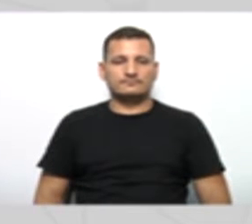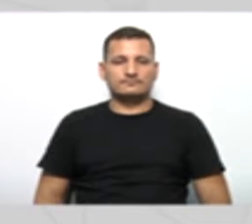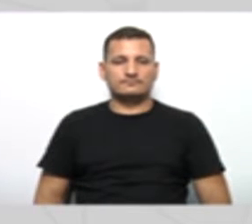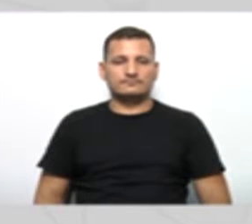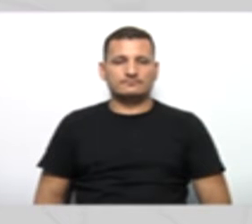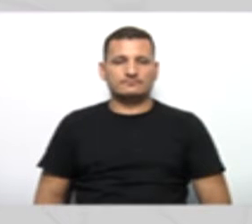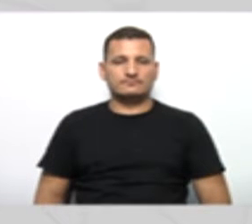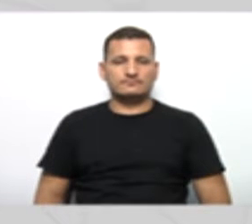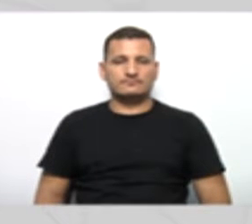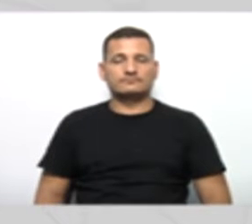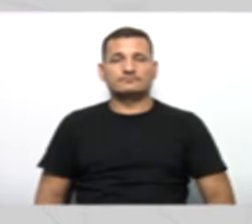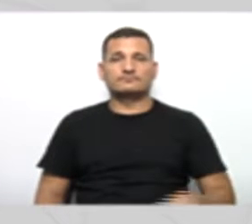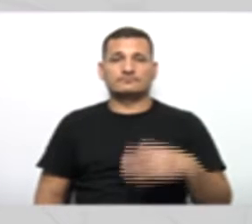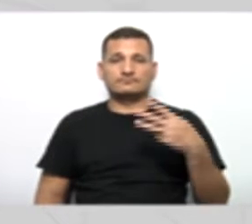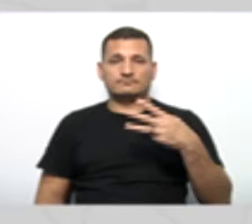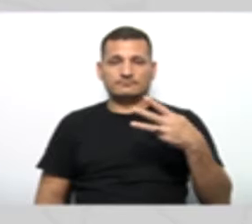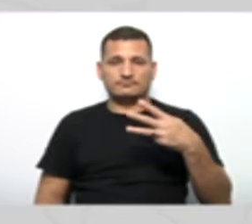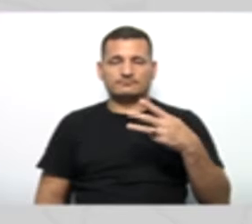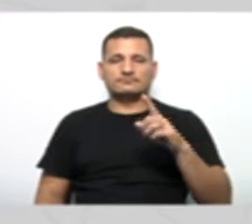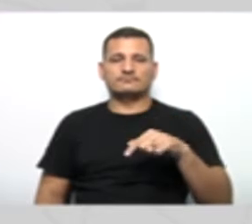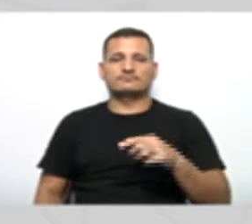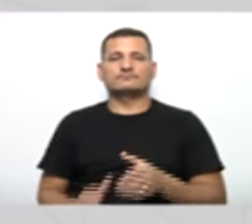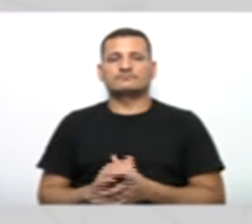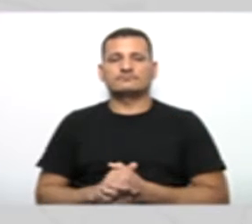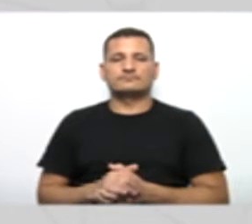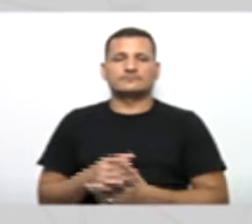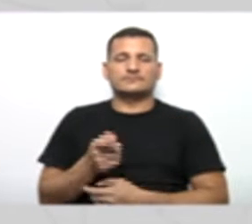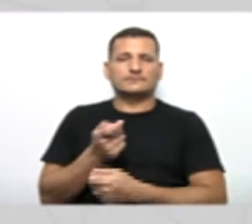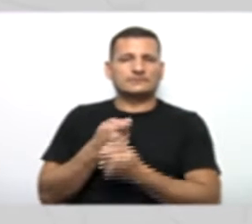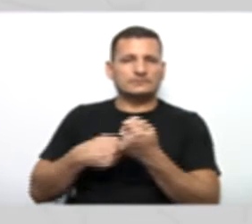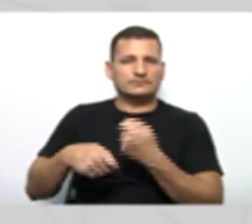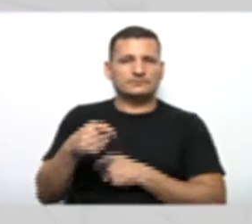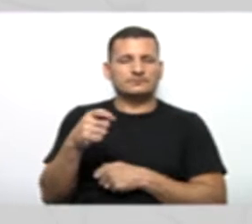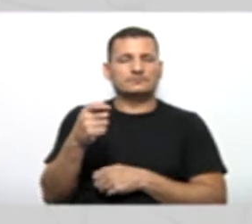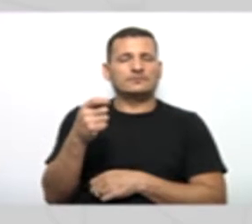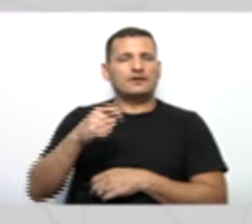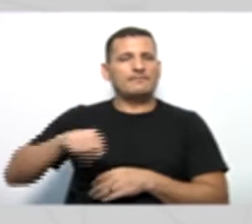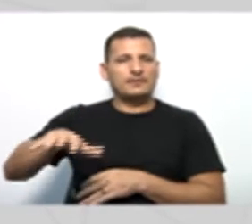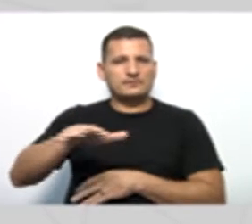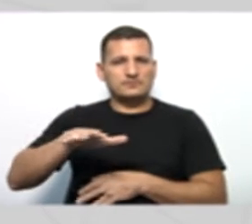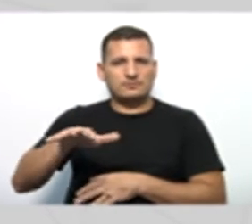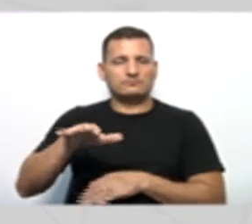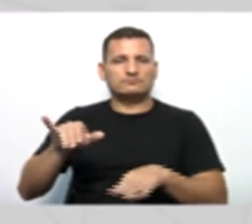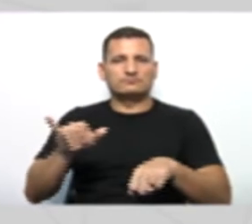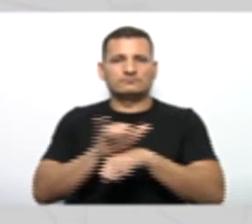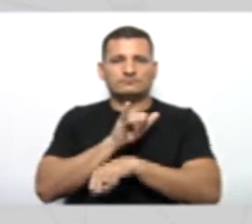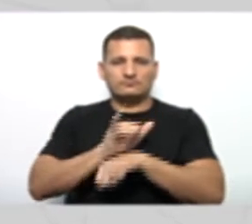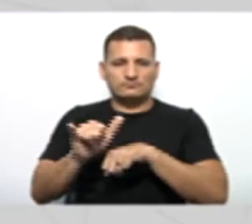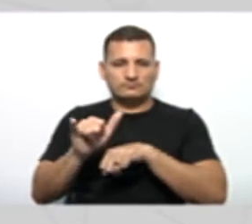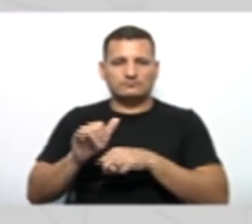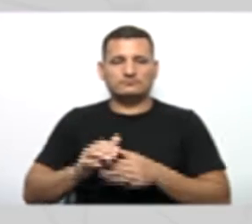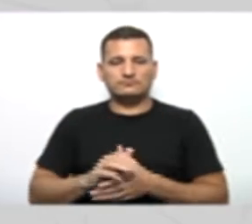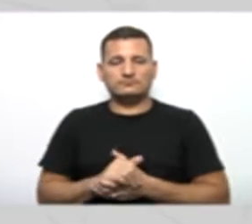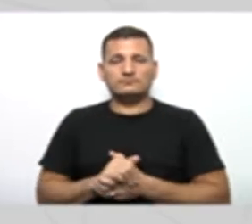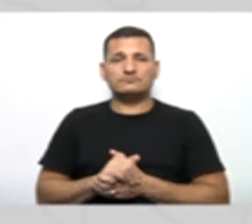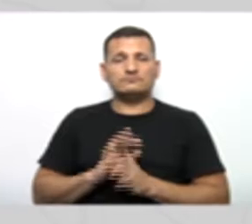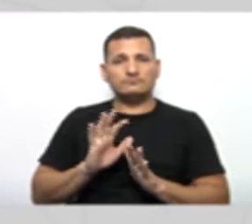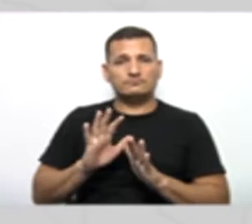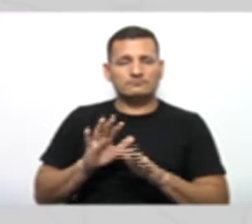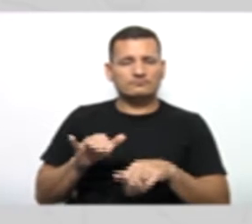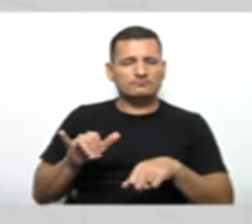E a terceira abordagem é a gestão ambiental como estratégia. Na abordagem estratégica, a empresa busca